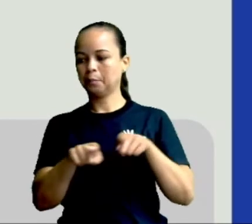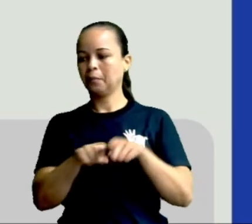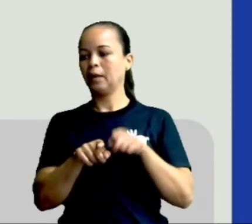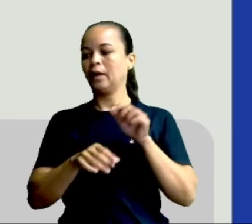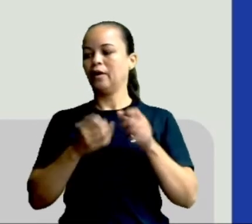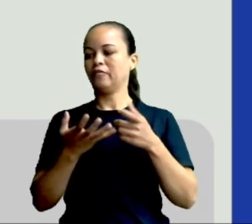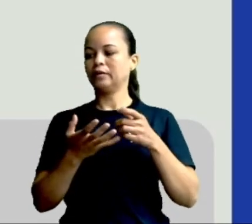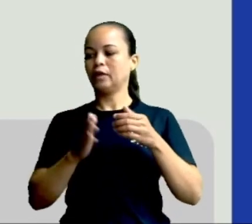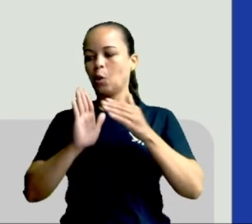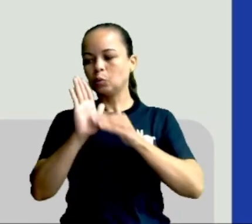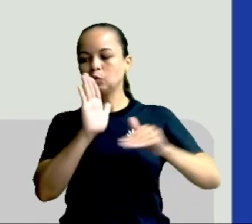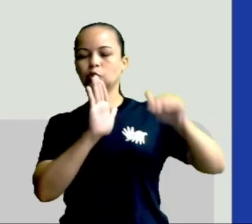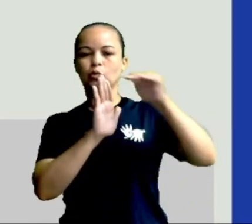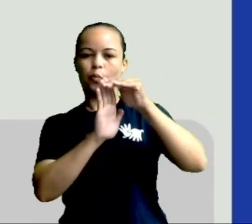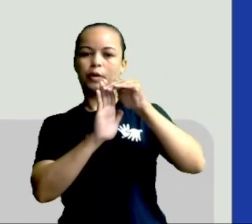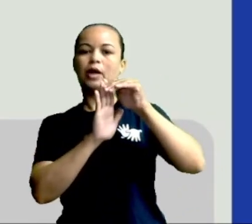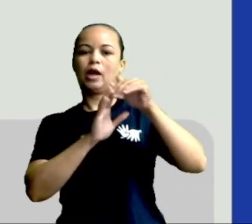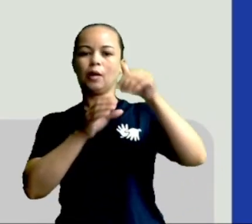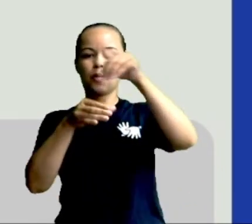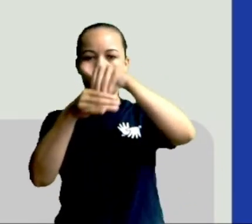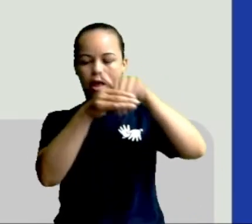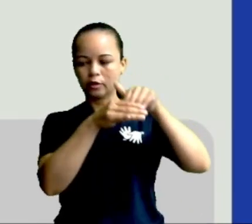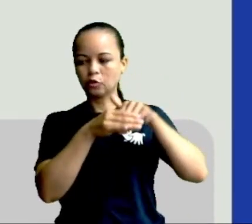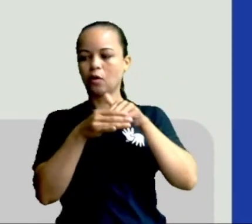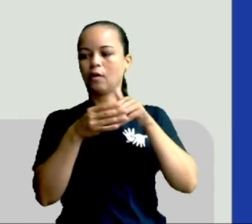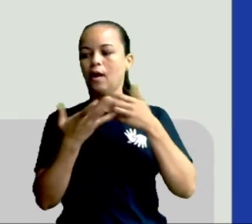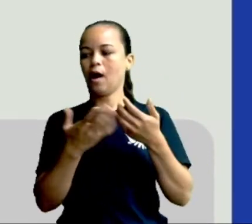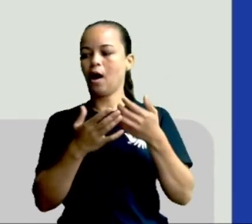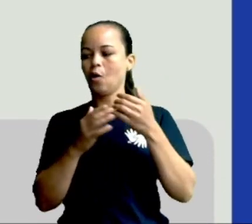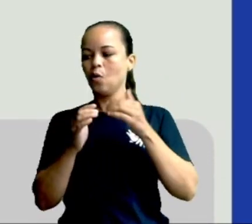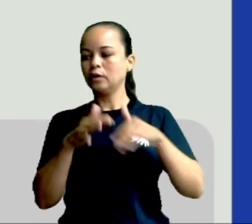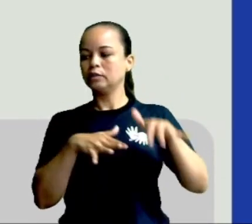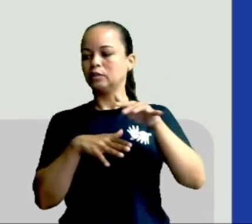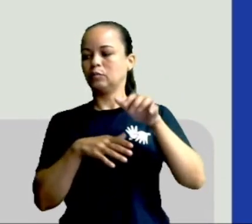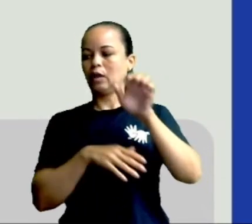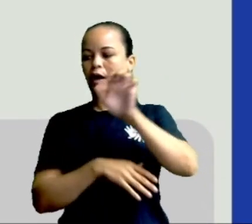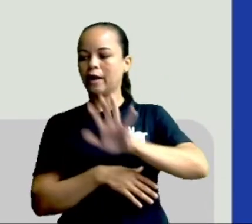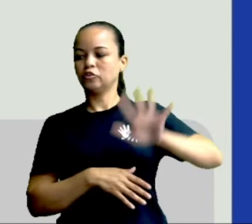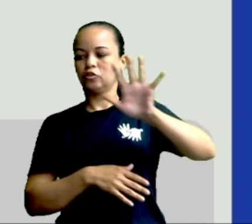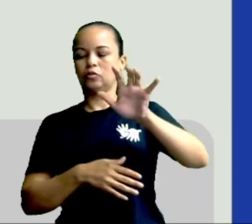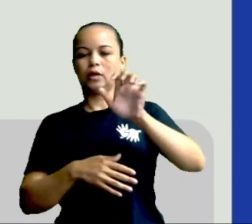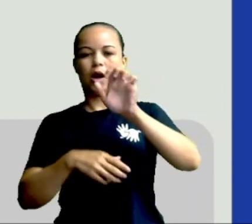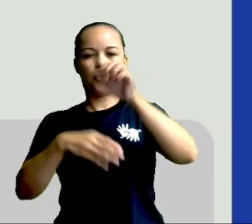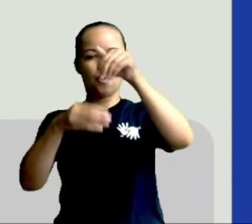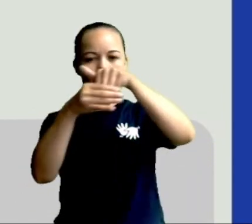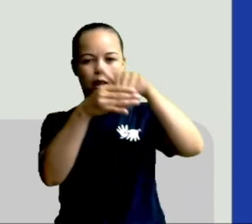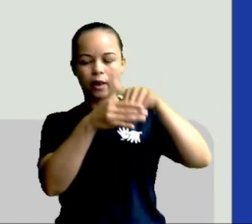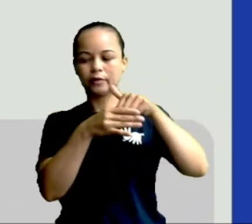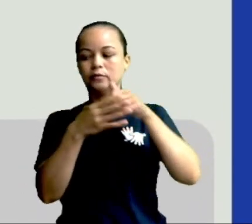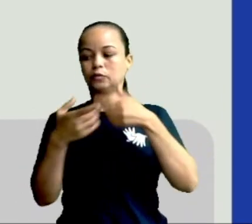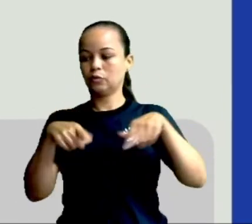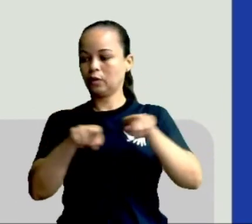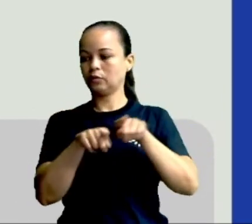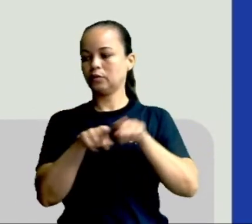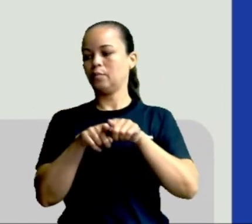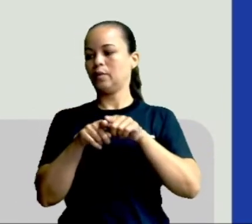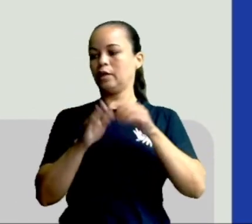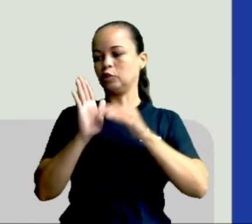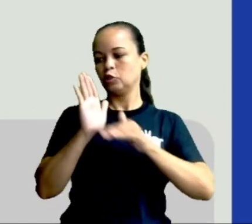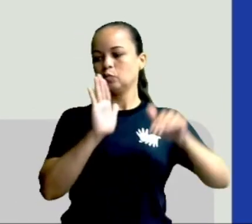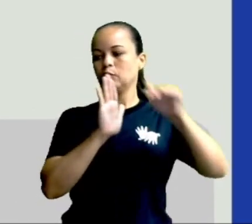e vai ser dividida entre o Supremo Tribunal militar tribunais de justiça militar estaduais é mais